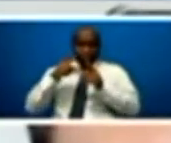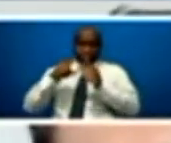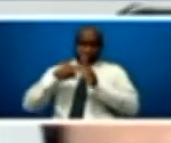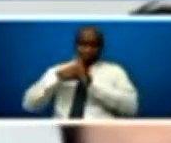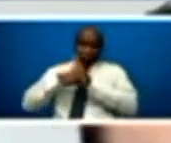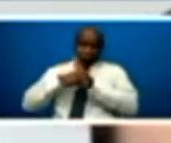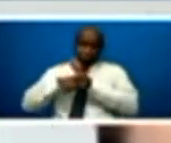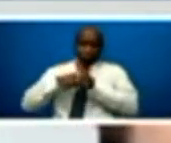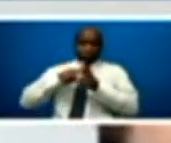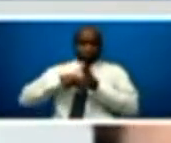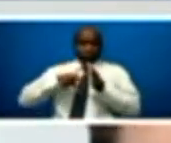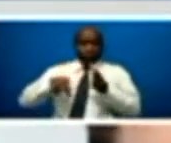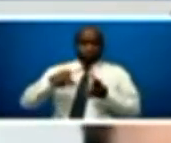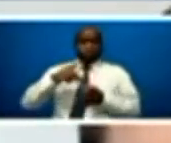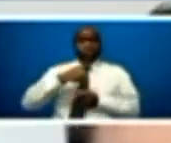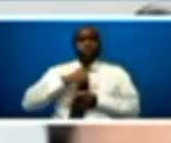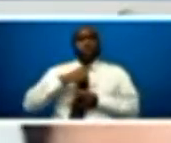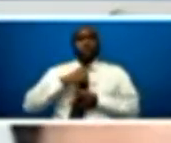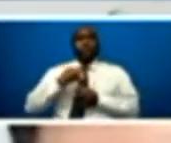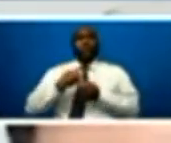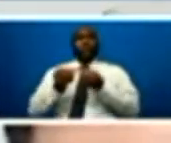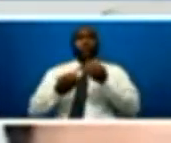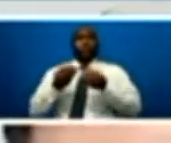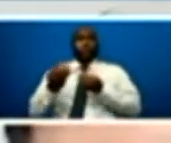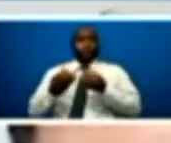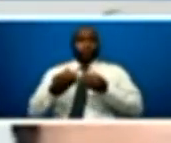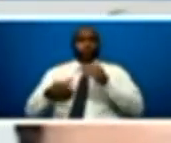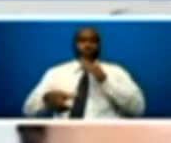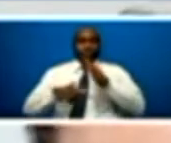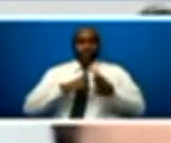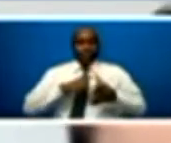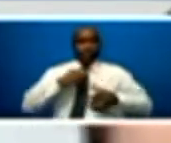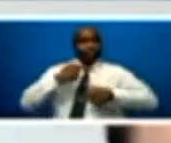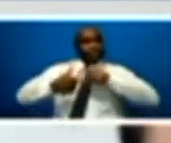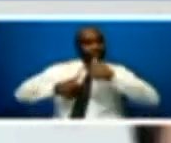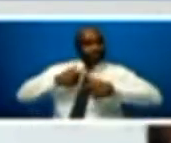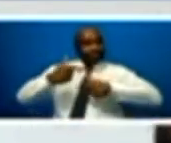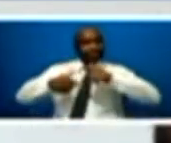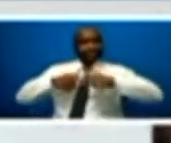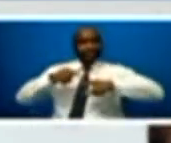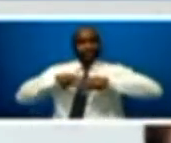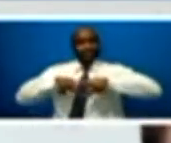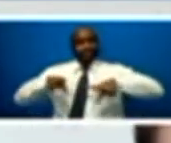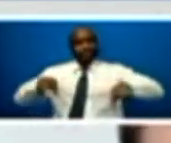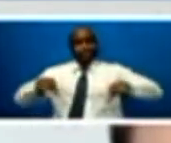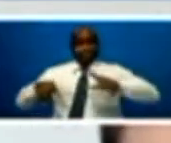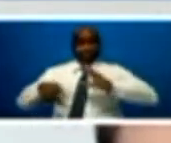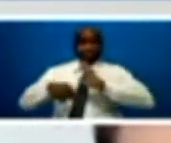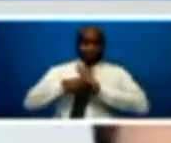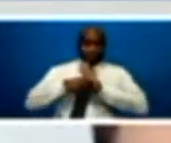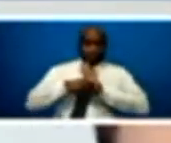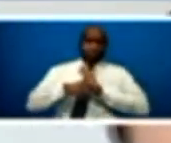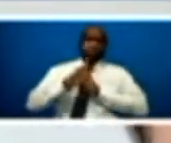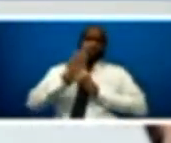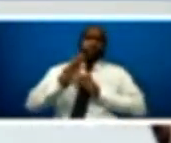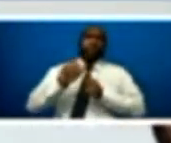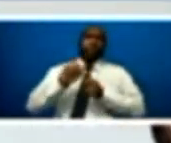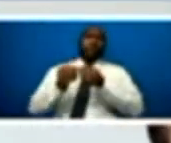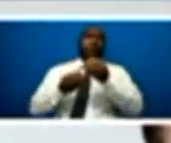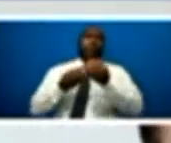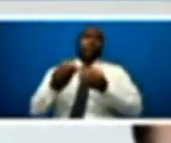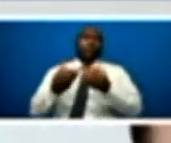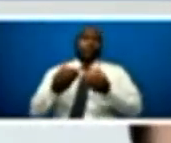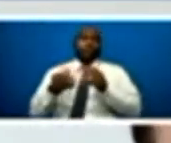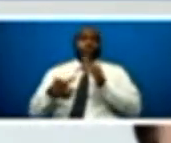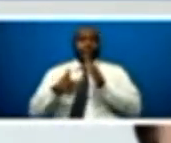empresa pior classificada, que ofertou o preço menos vantajoso para a administração, podendo a contratação, com o